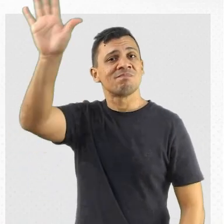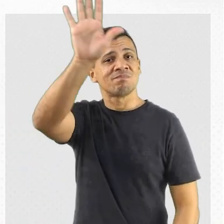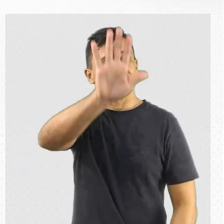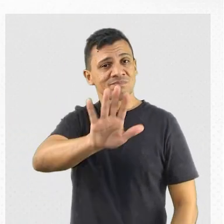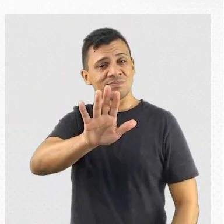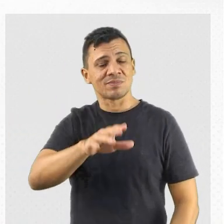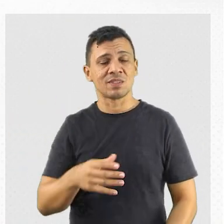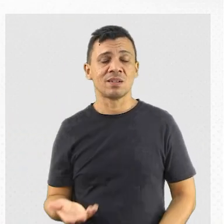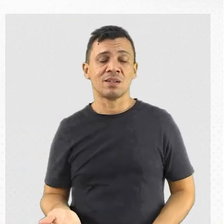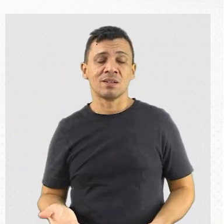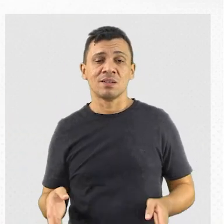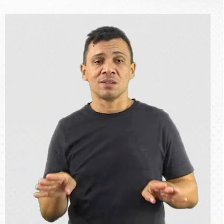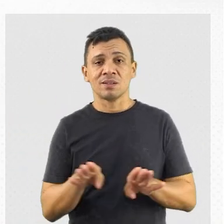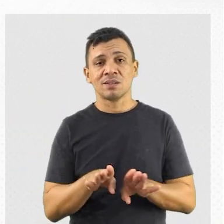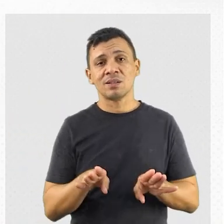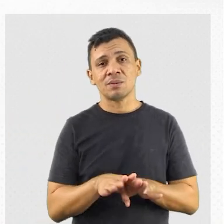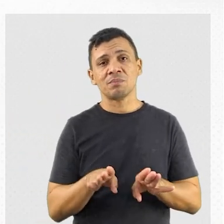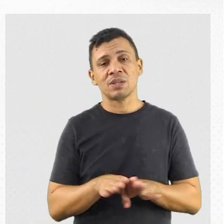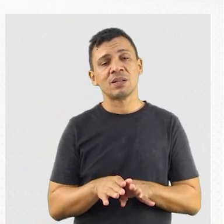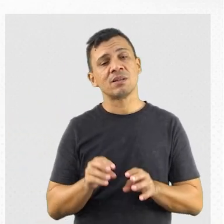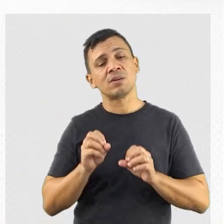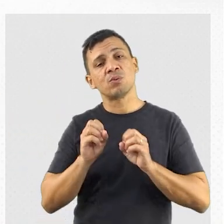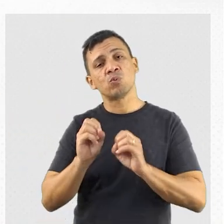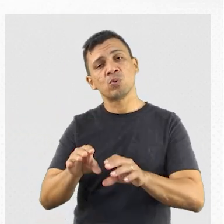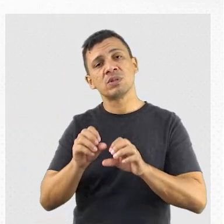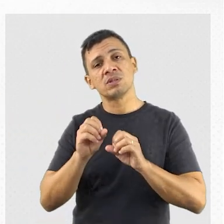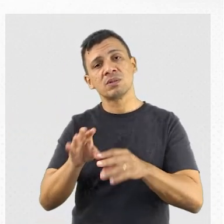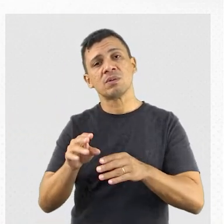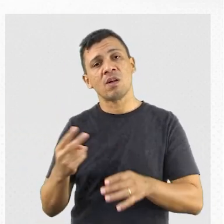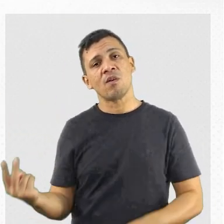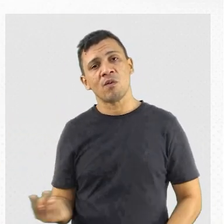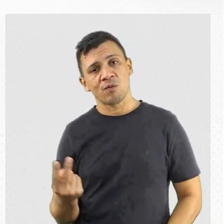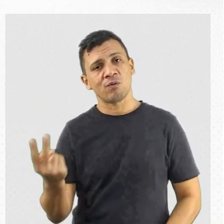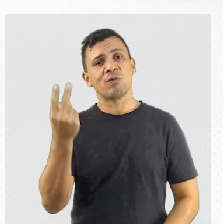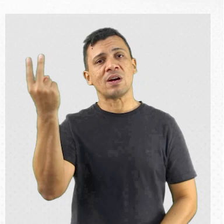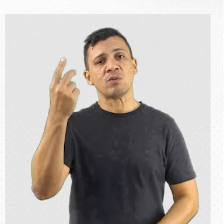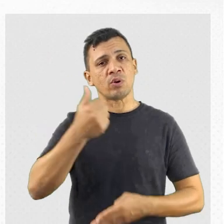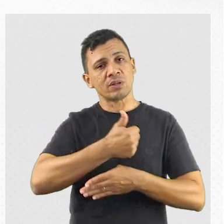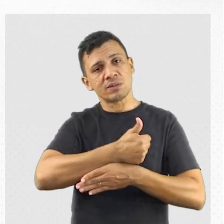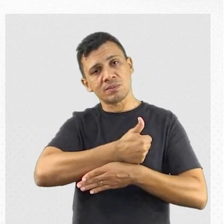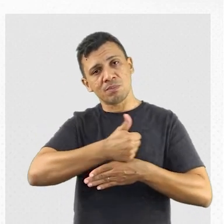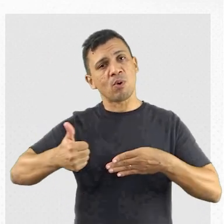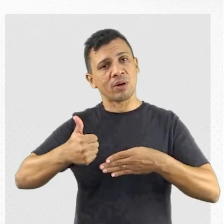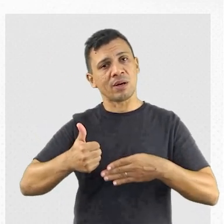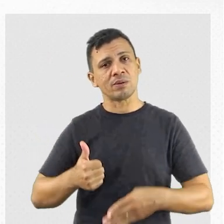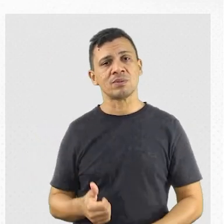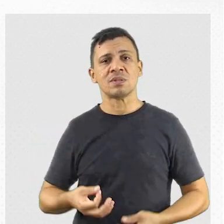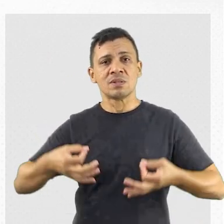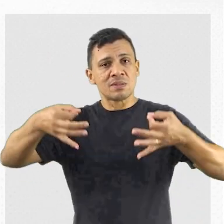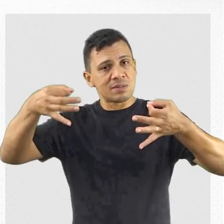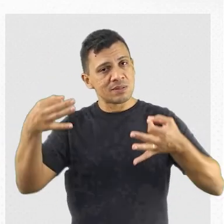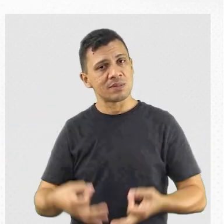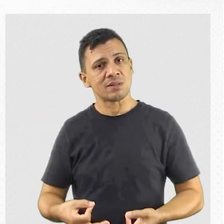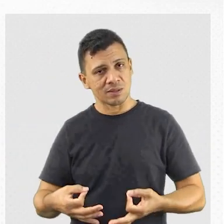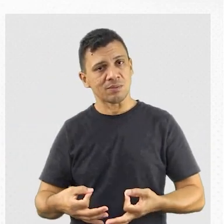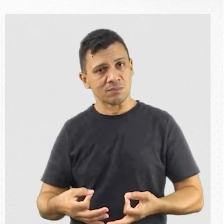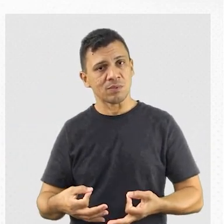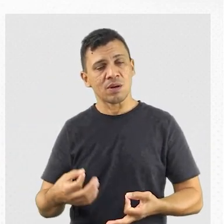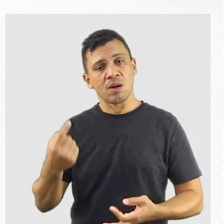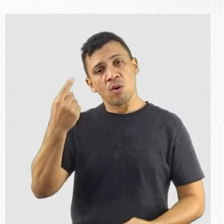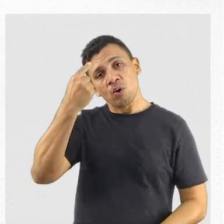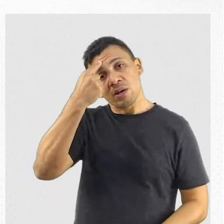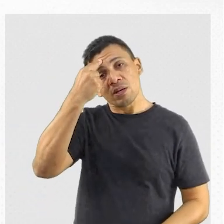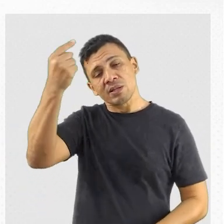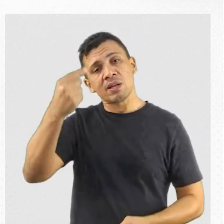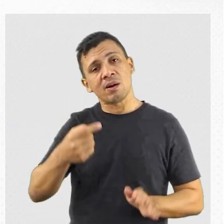que são exteriores ao indivíduo e exercem sobre ele uma coerção social. Vejam o que o Durkheim está dizendo. Existem